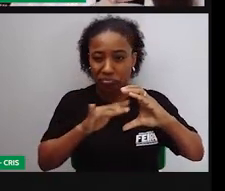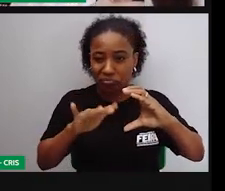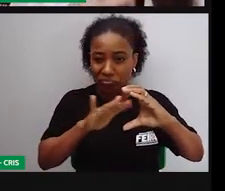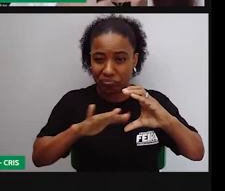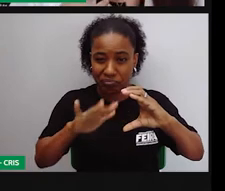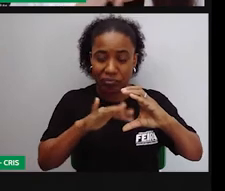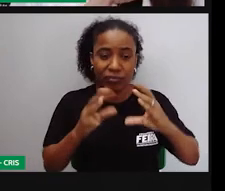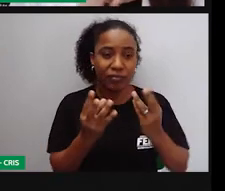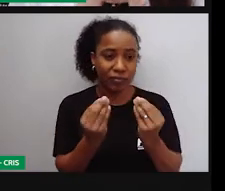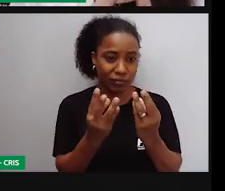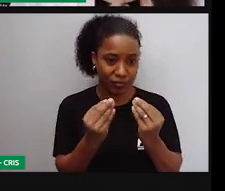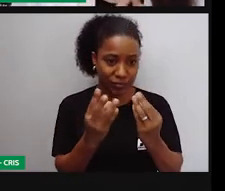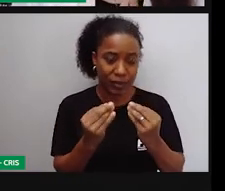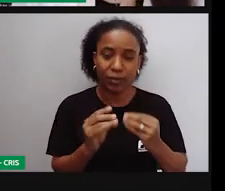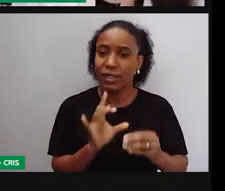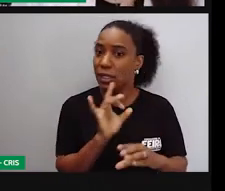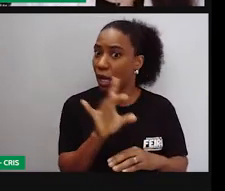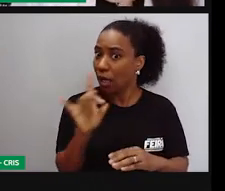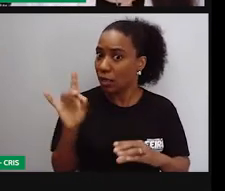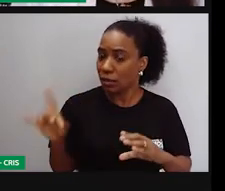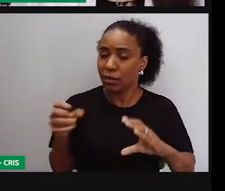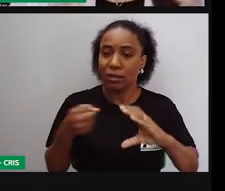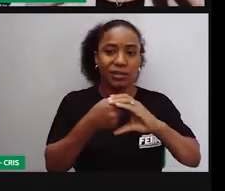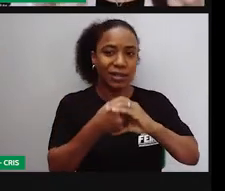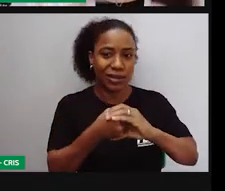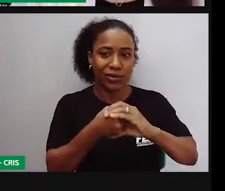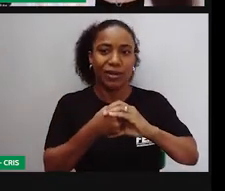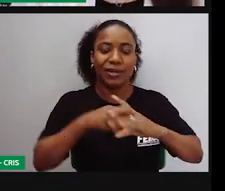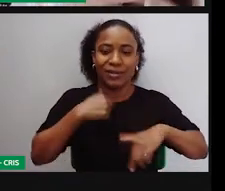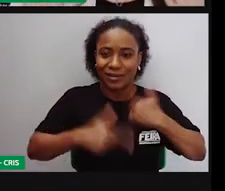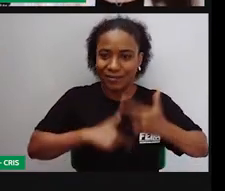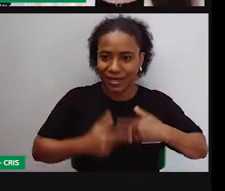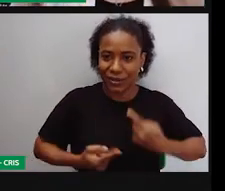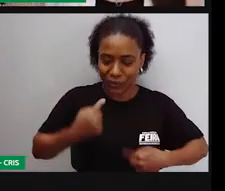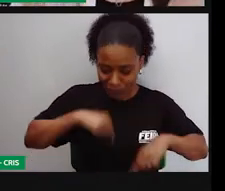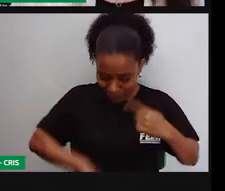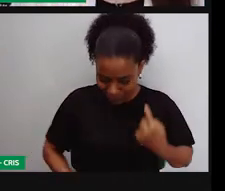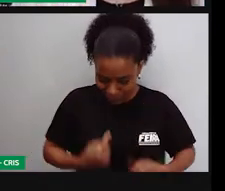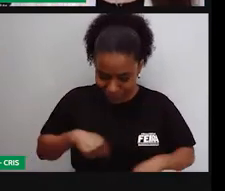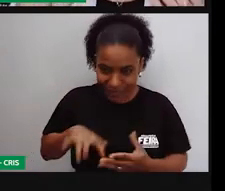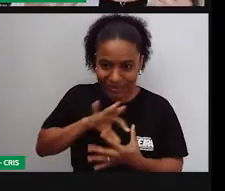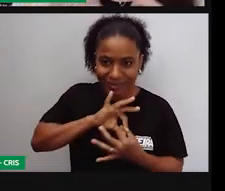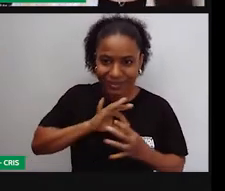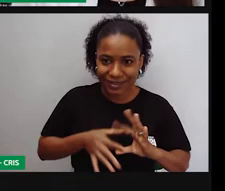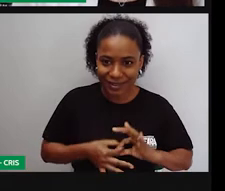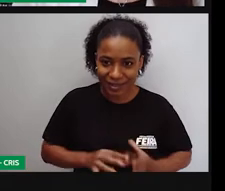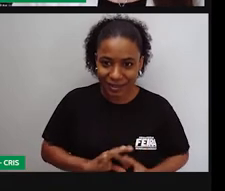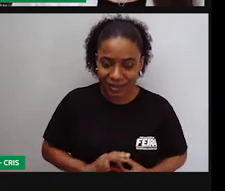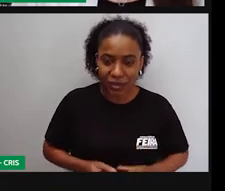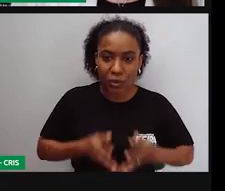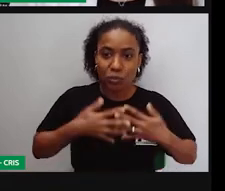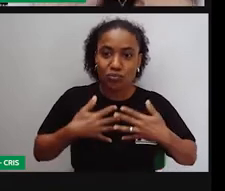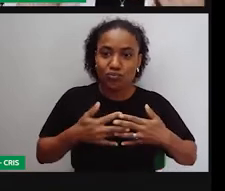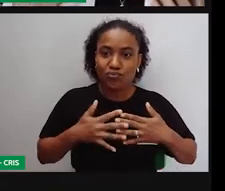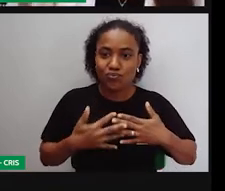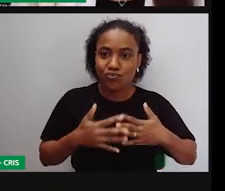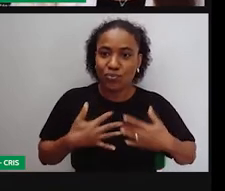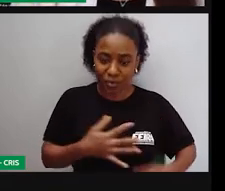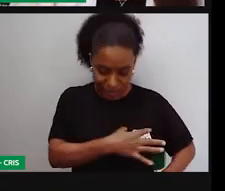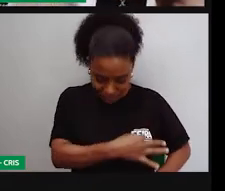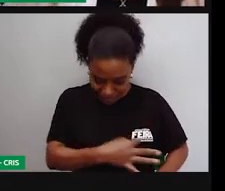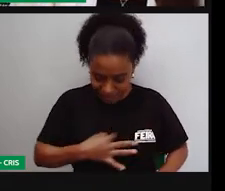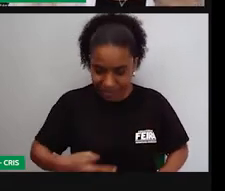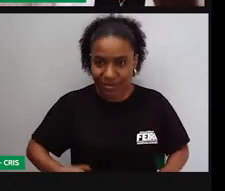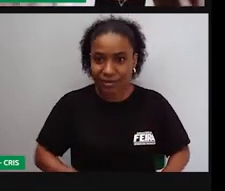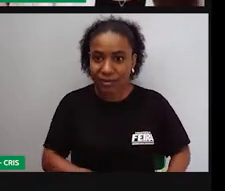célula desempenha uma função no organismo. Então, elas vão se juntar e formar os nossos tecidos, os nossos órgãos, que são